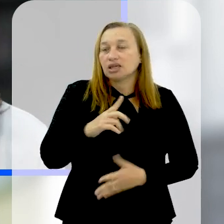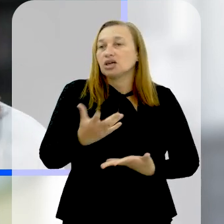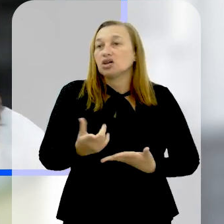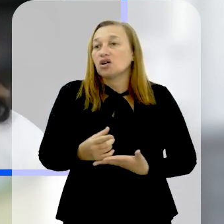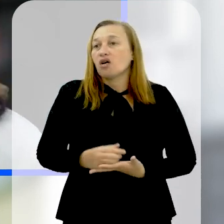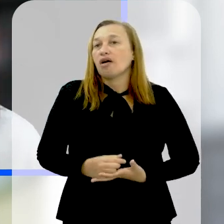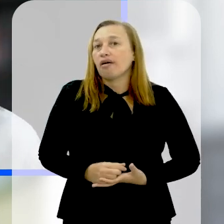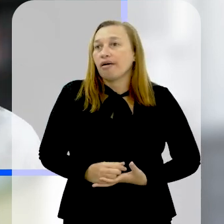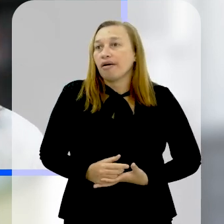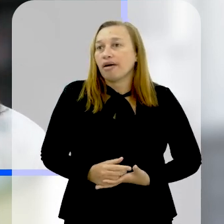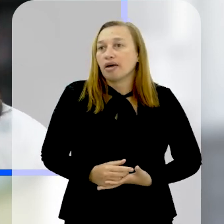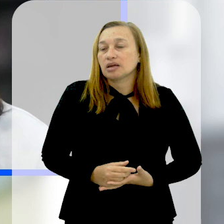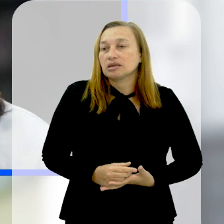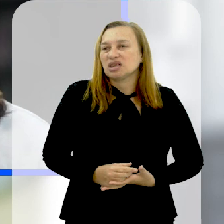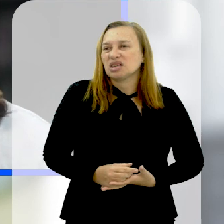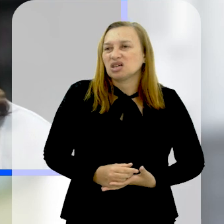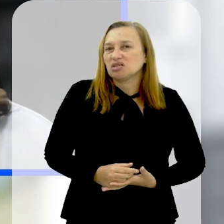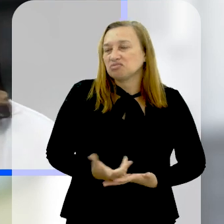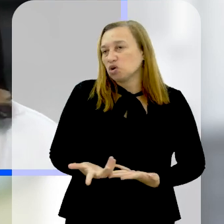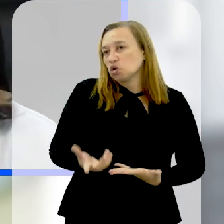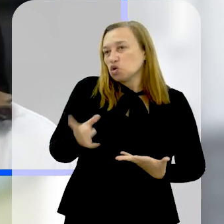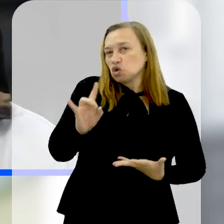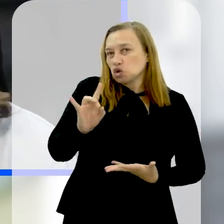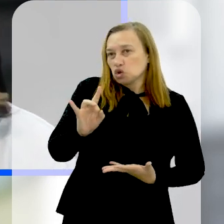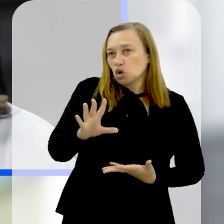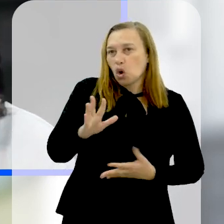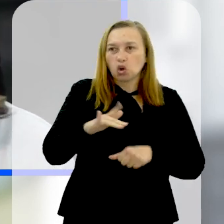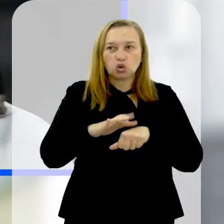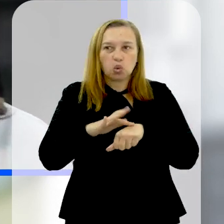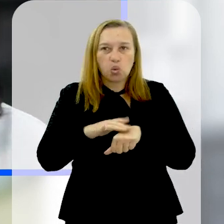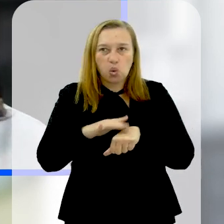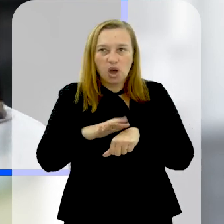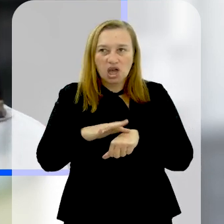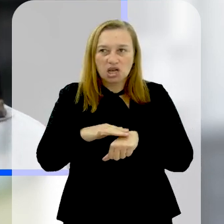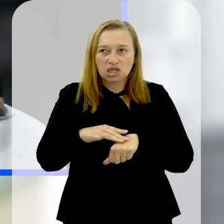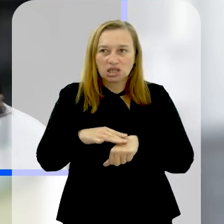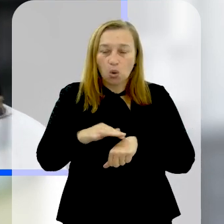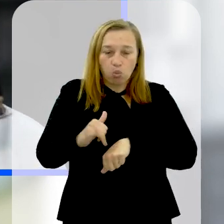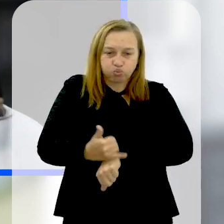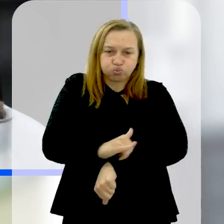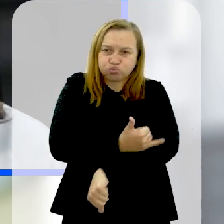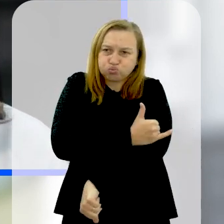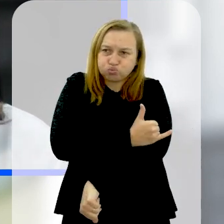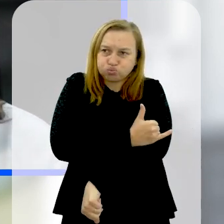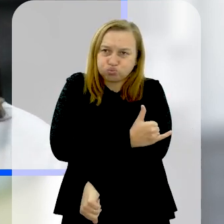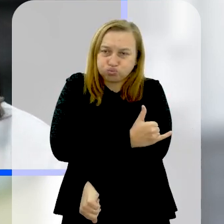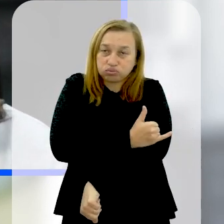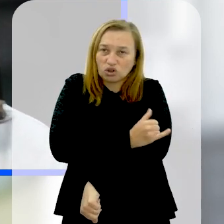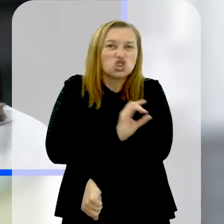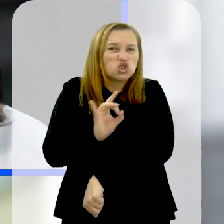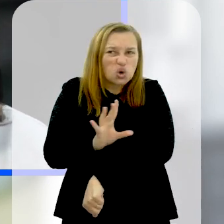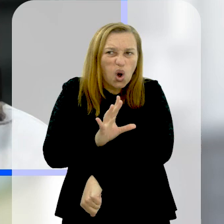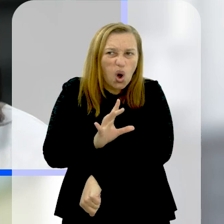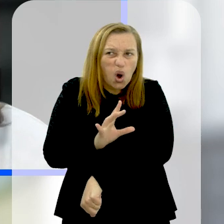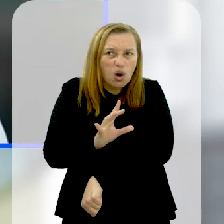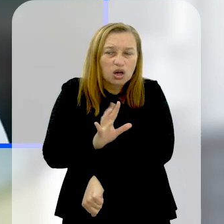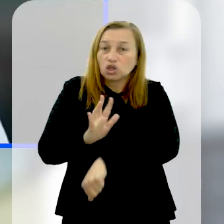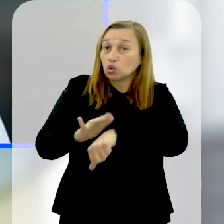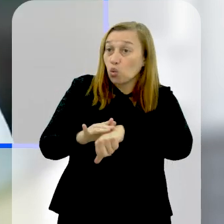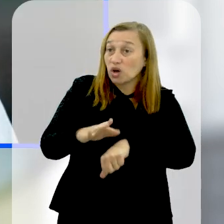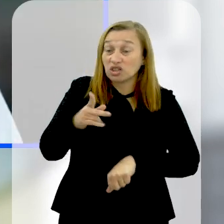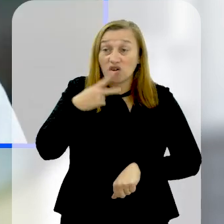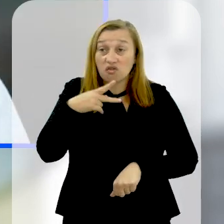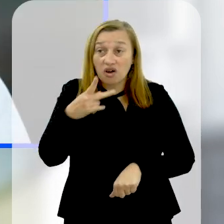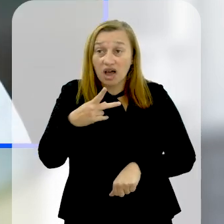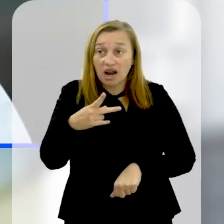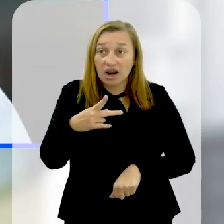esse estigma que se você necessariamente só tá doente quem tá com sobrepeso ou obeso.